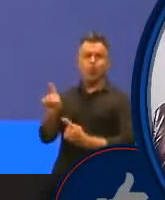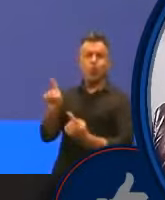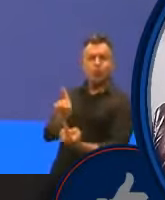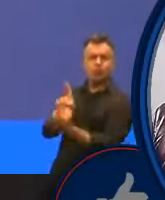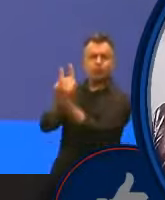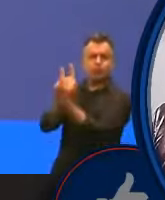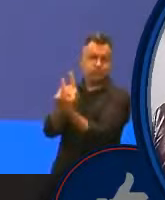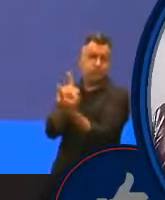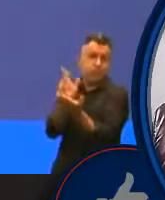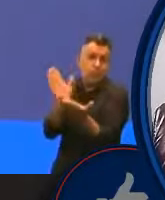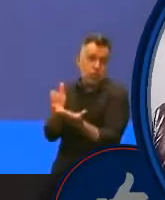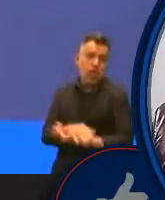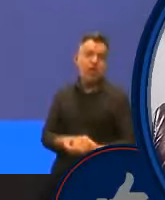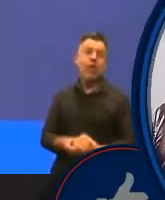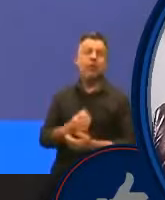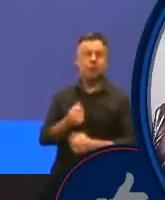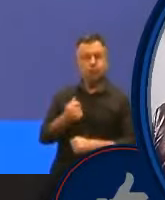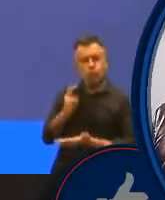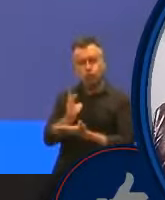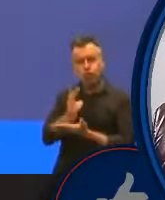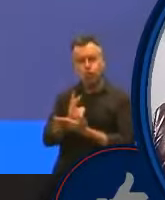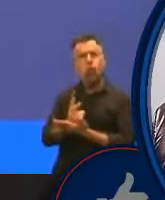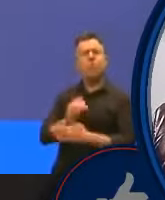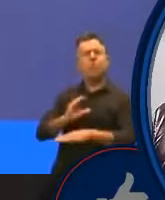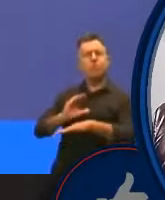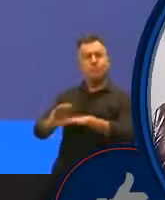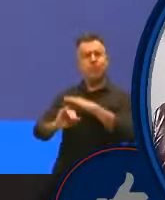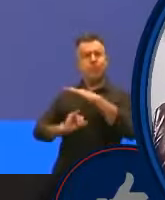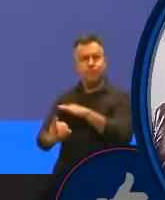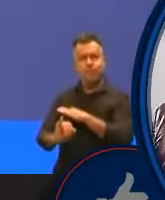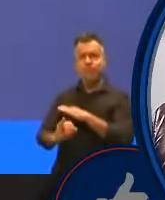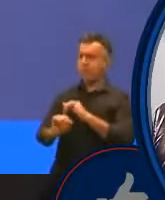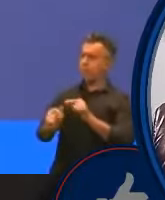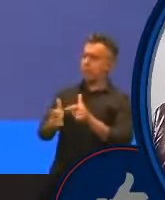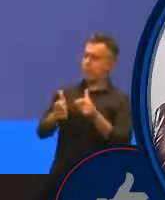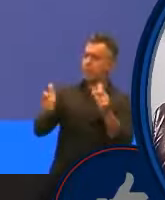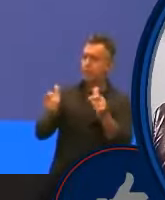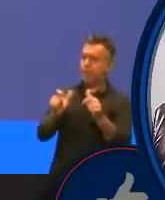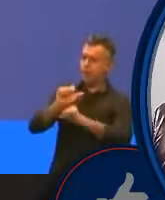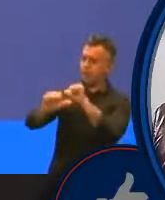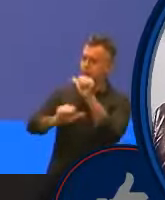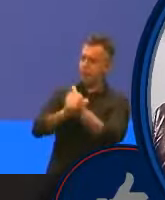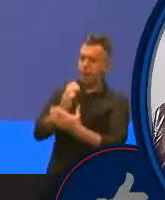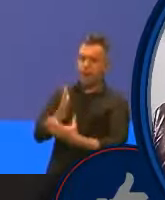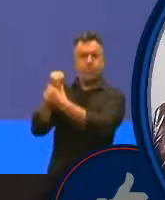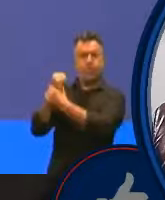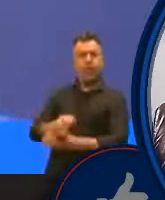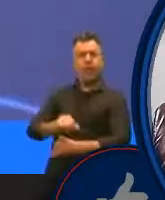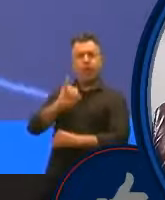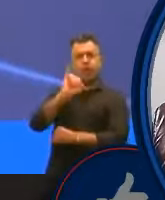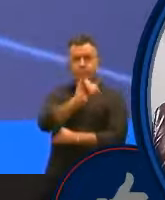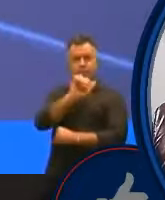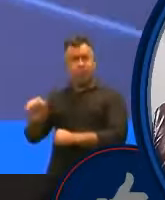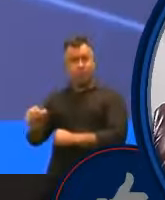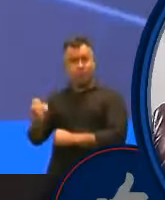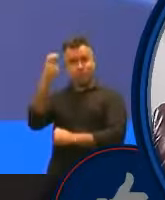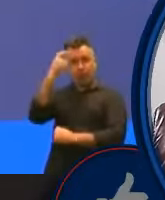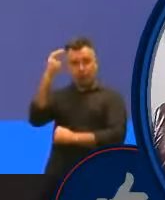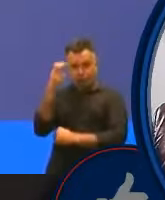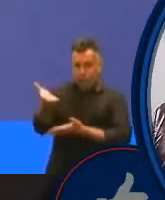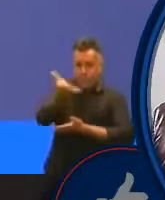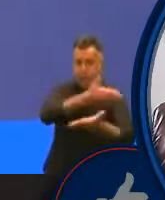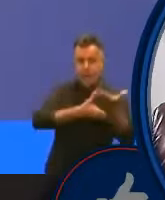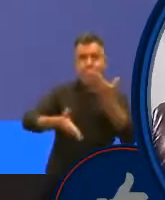e, mesmo assim, continuamos investindo de forma agressiva em tecnologia e data intelligence em nossas